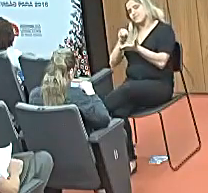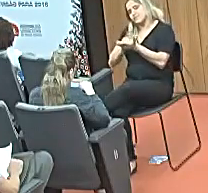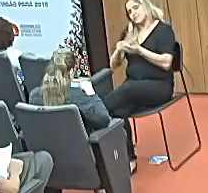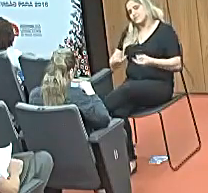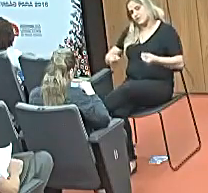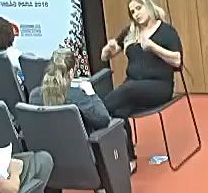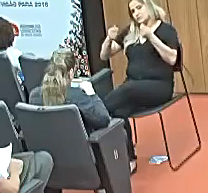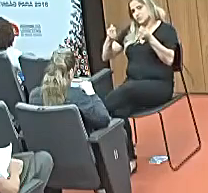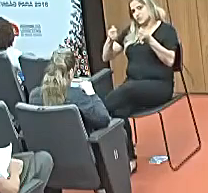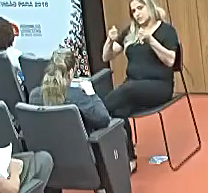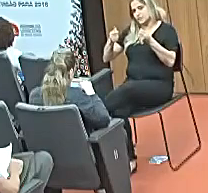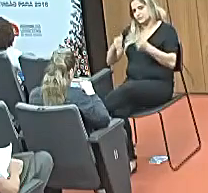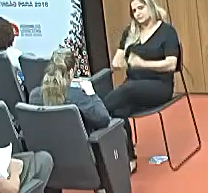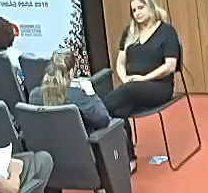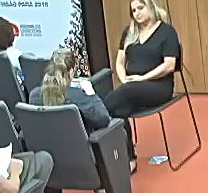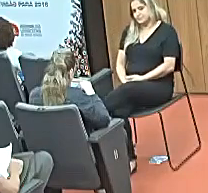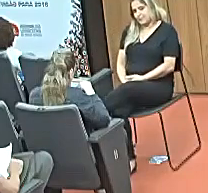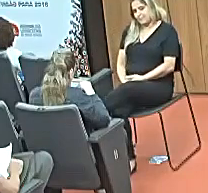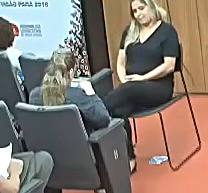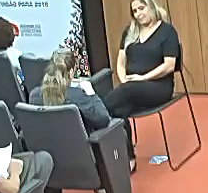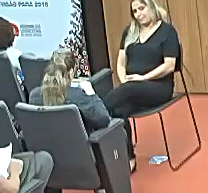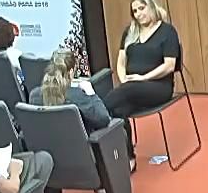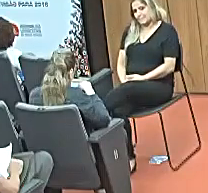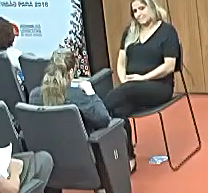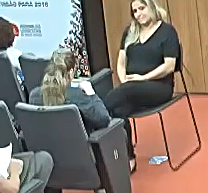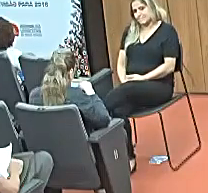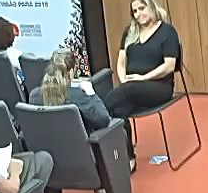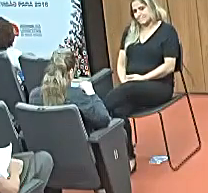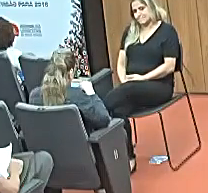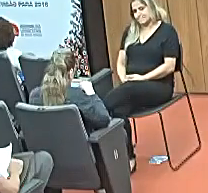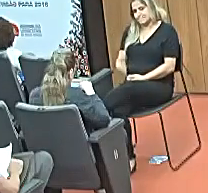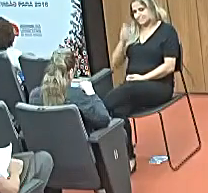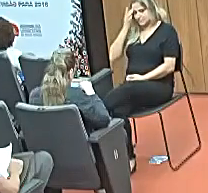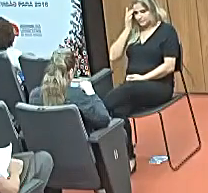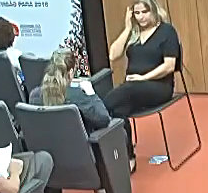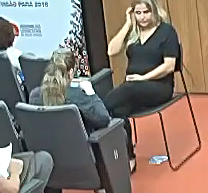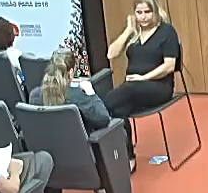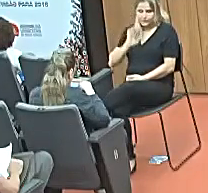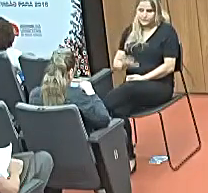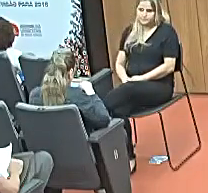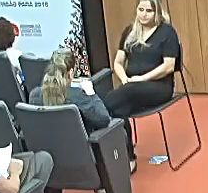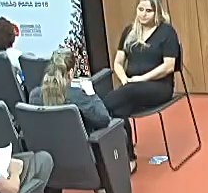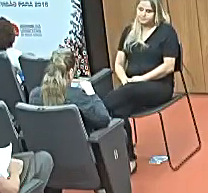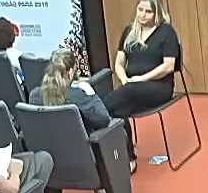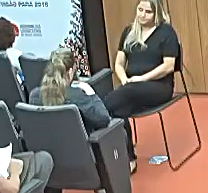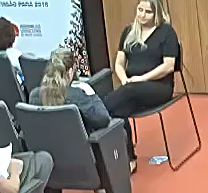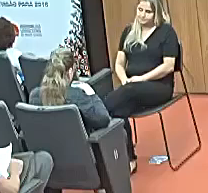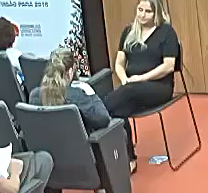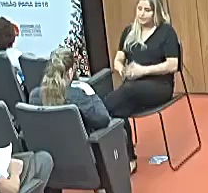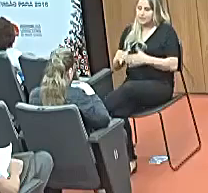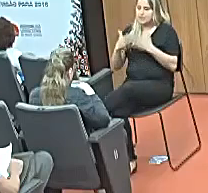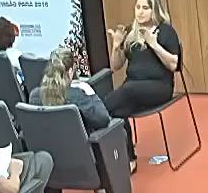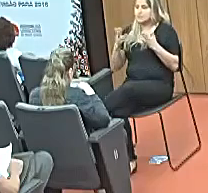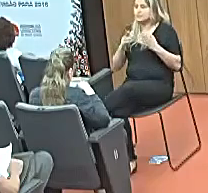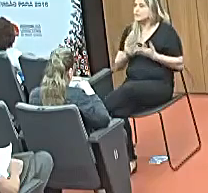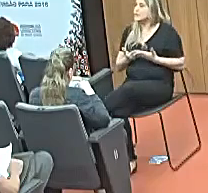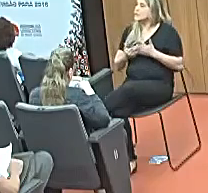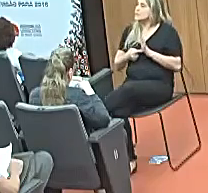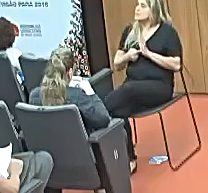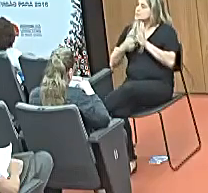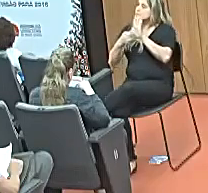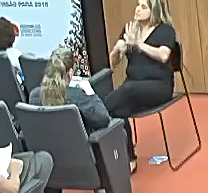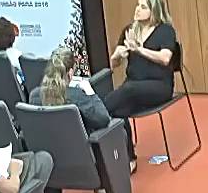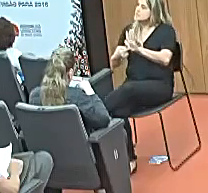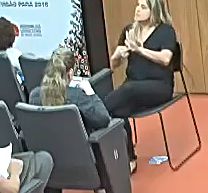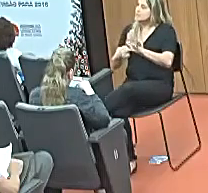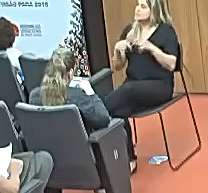atendimento necessário a todos que lá chegam precisando de atendimento então apresentada essa ação para que seja dada